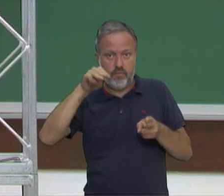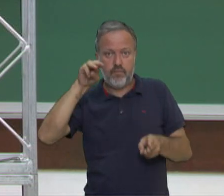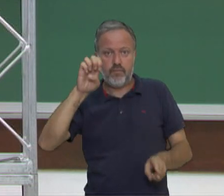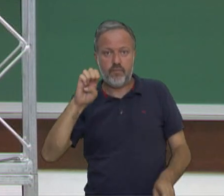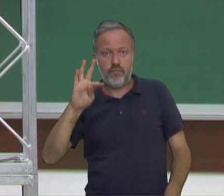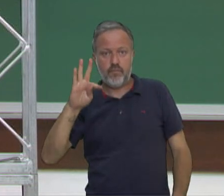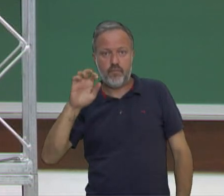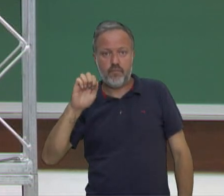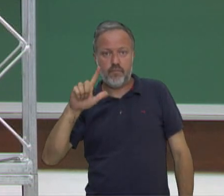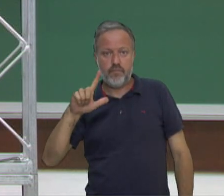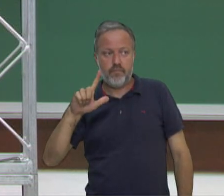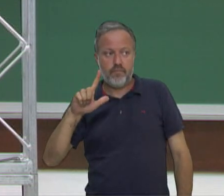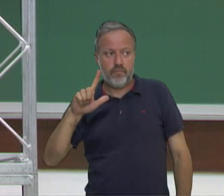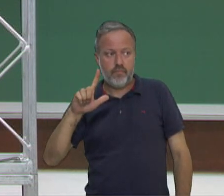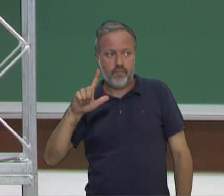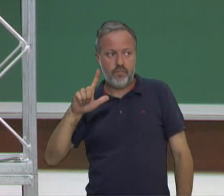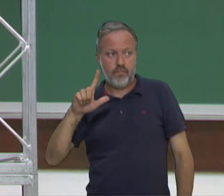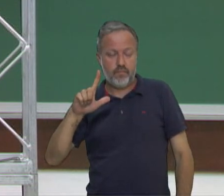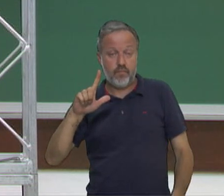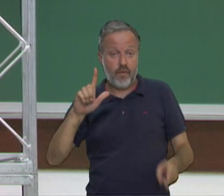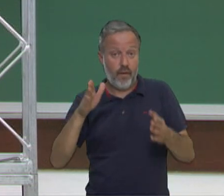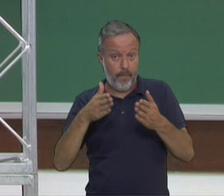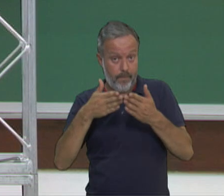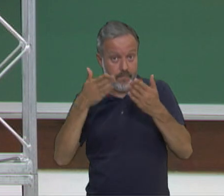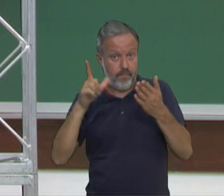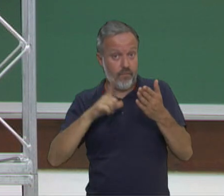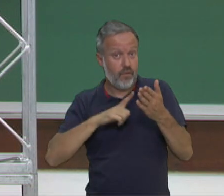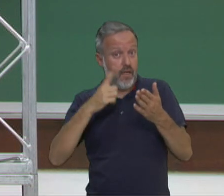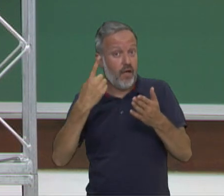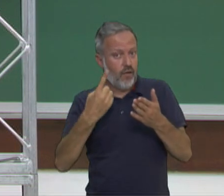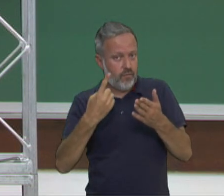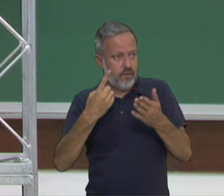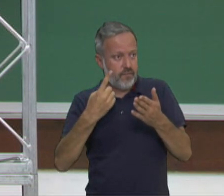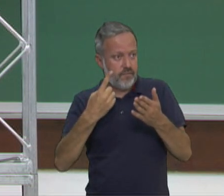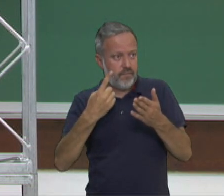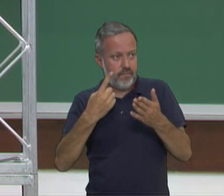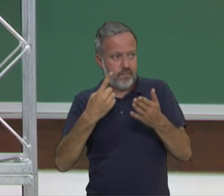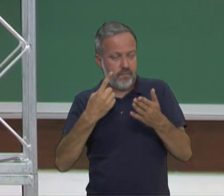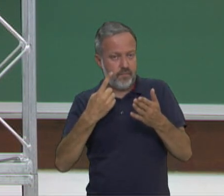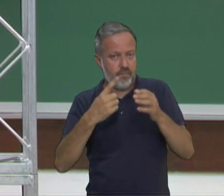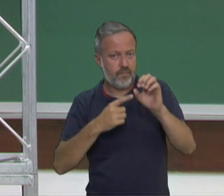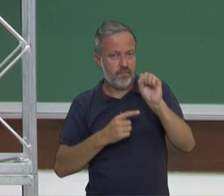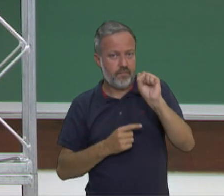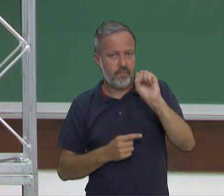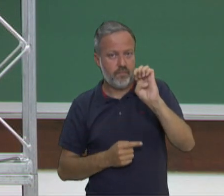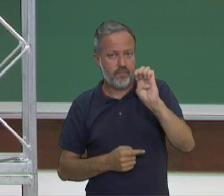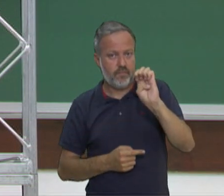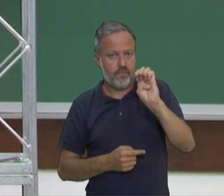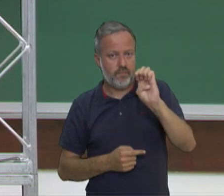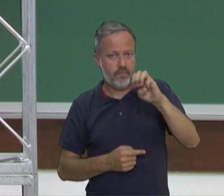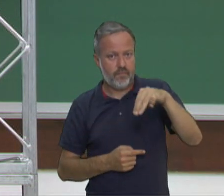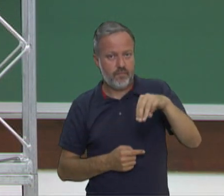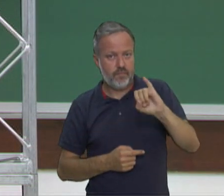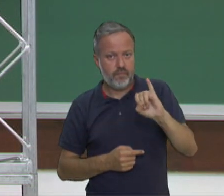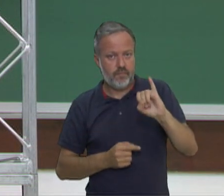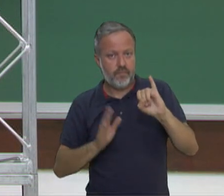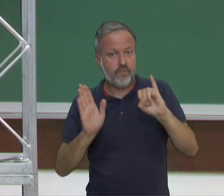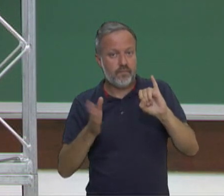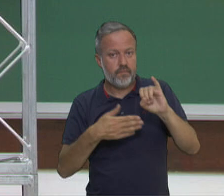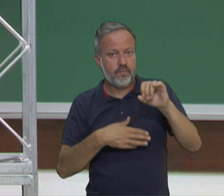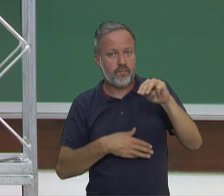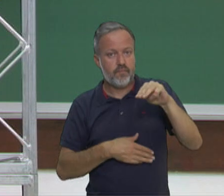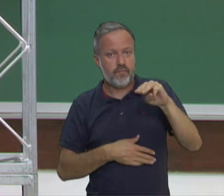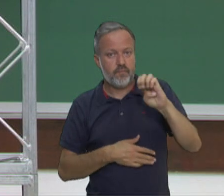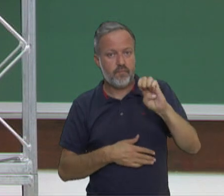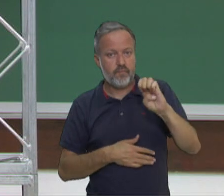Quando ele tiver alguma das propriedades, mas não todas, nós chamamos de semimetal. Então, às vezes ele é maleável, mas